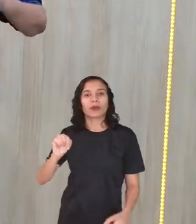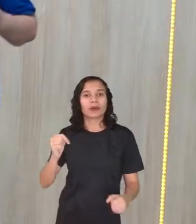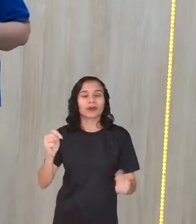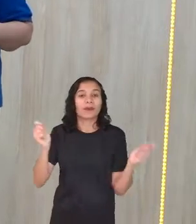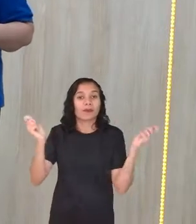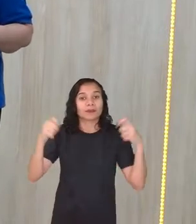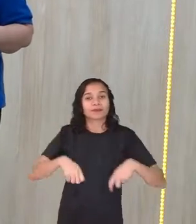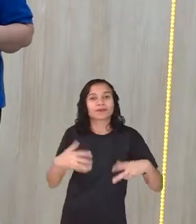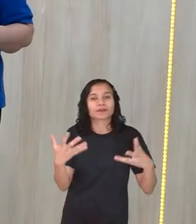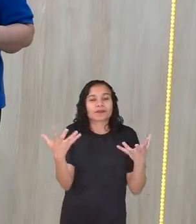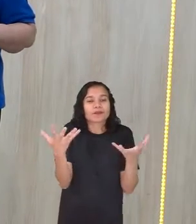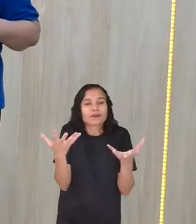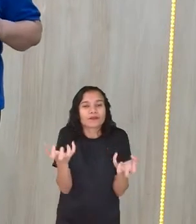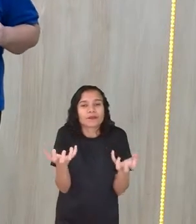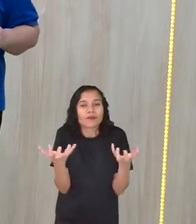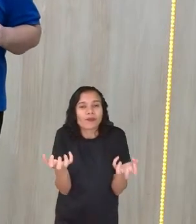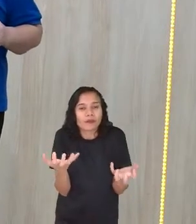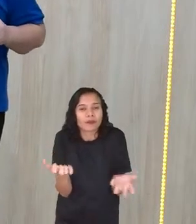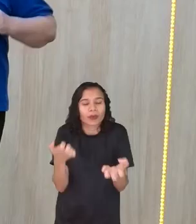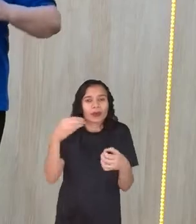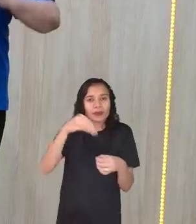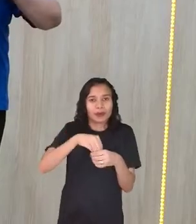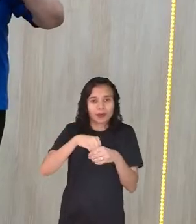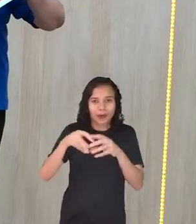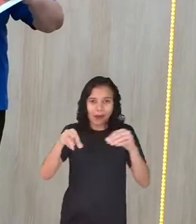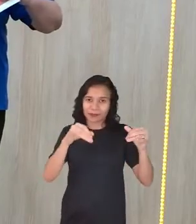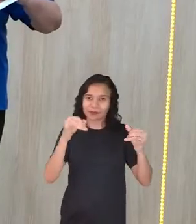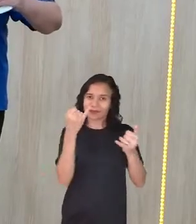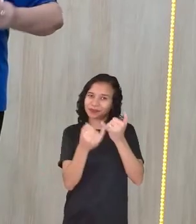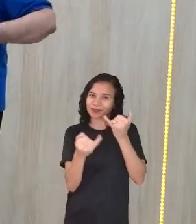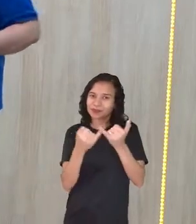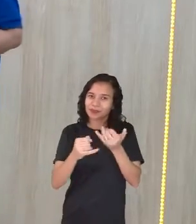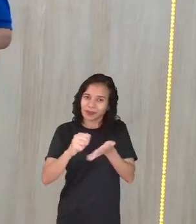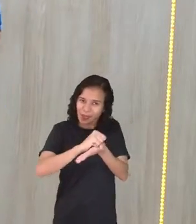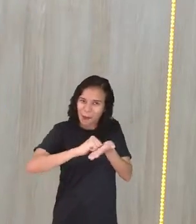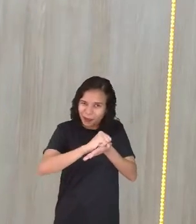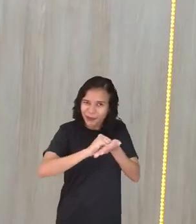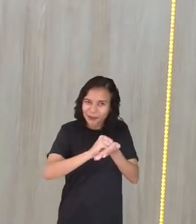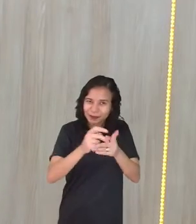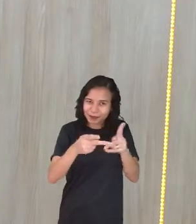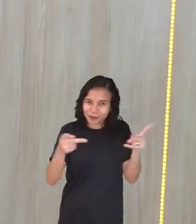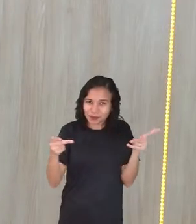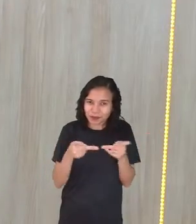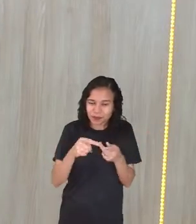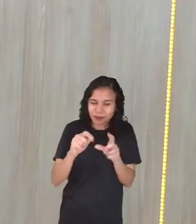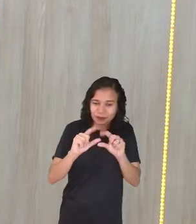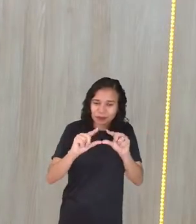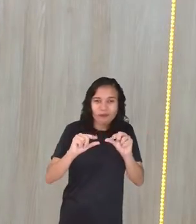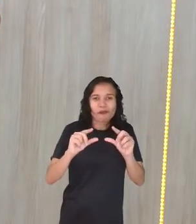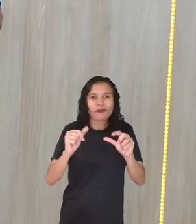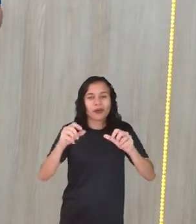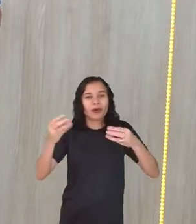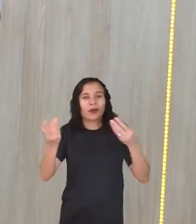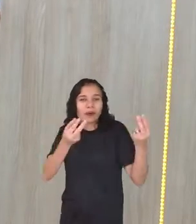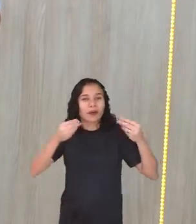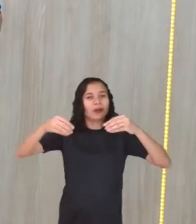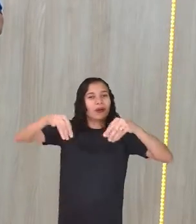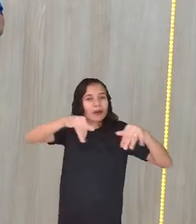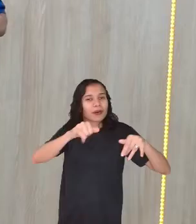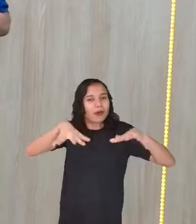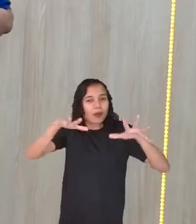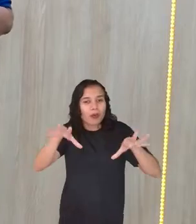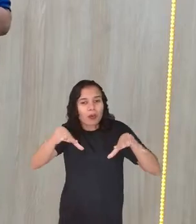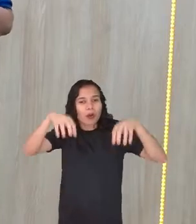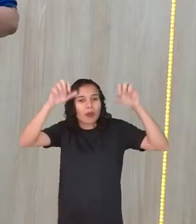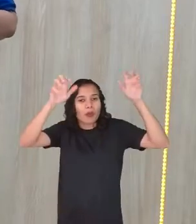de acumular essa água dentro dele, como se fosse uma verdadeira esponja. E à medida que esse solo ele vai sendo